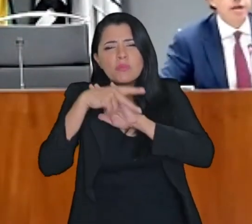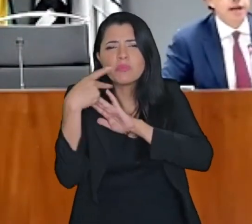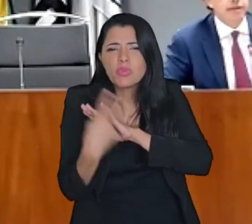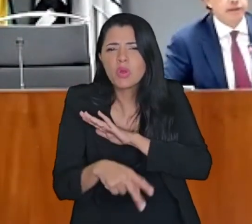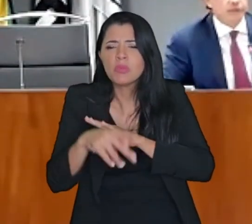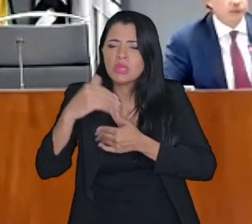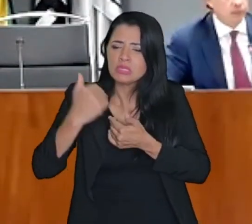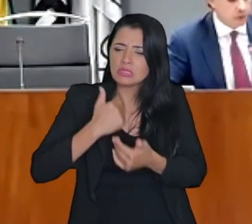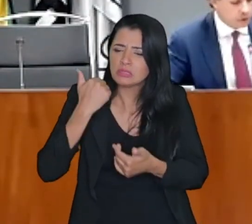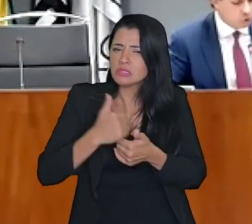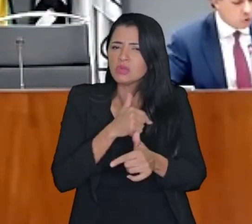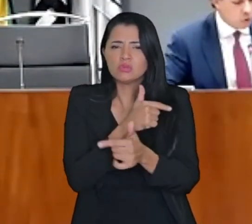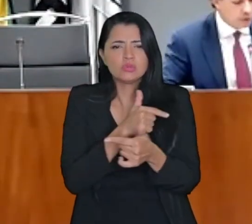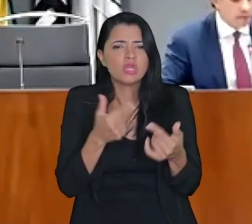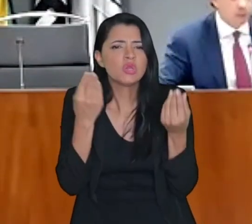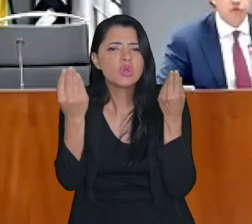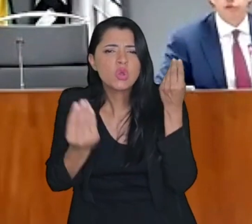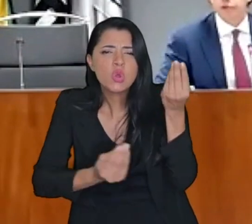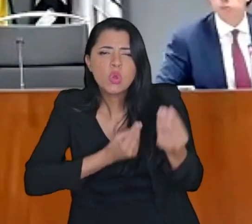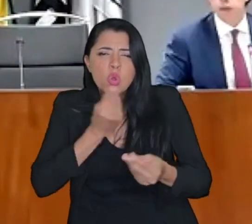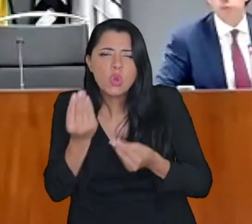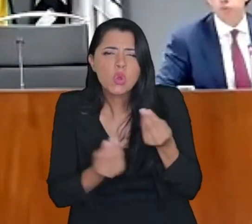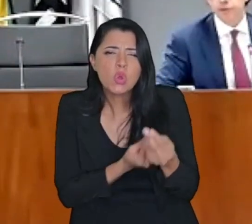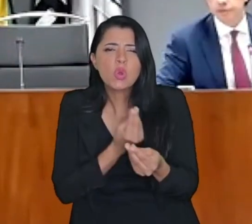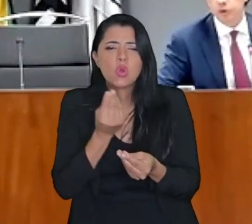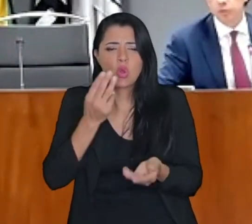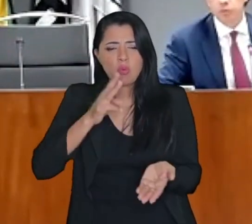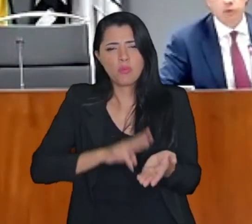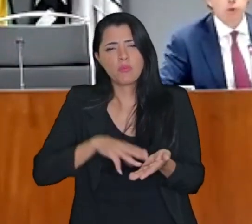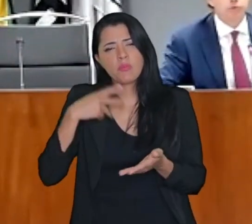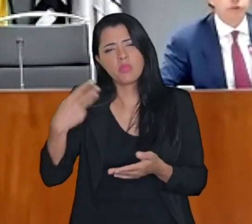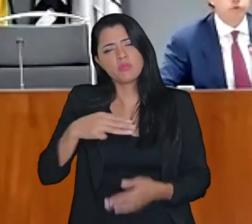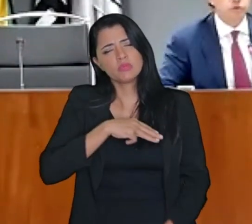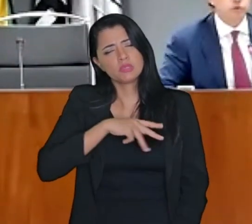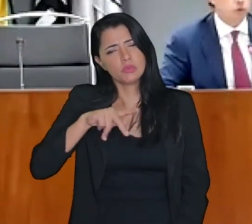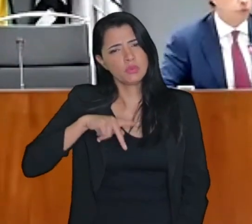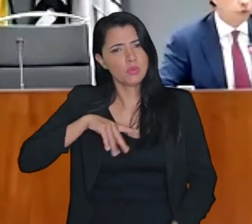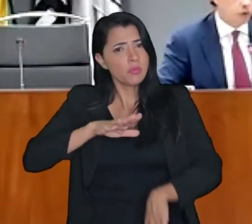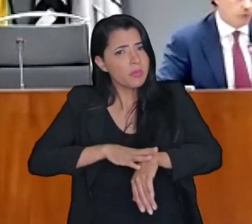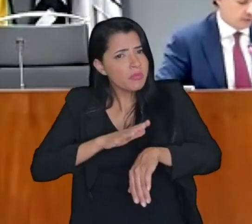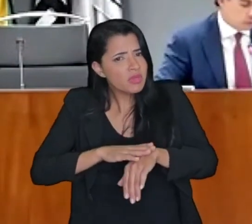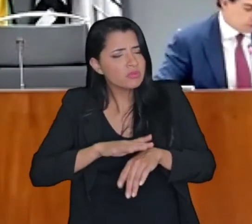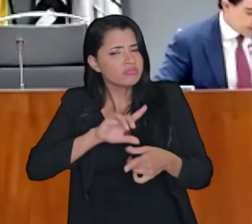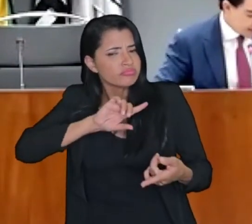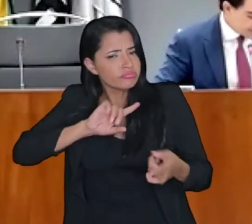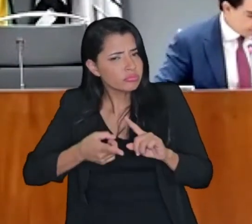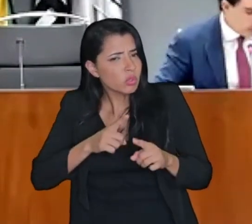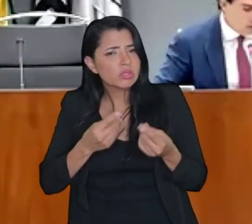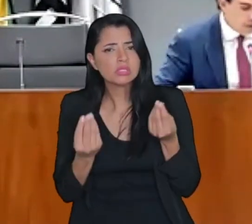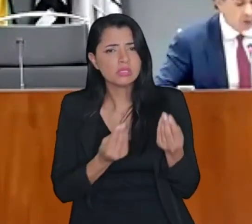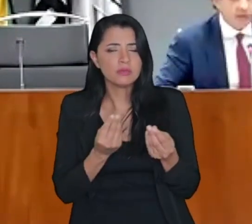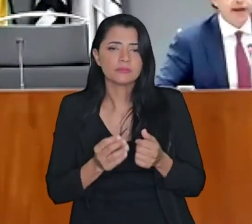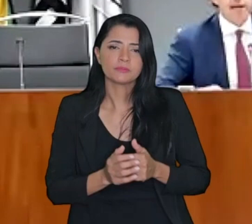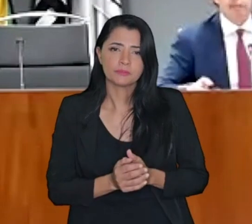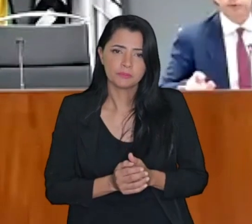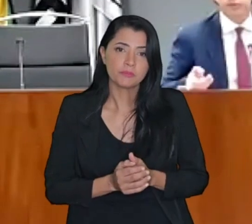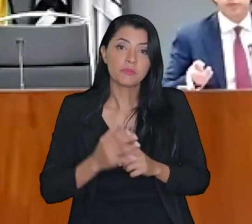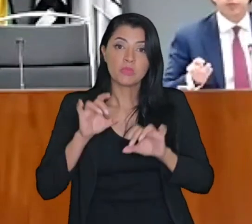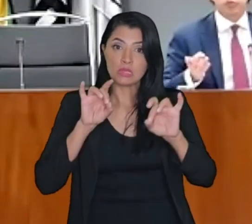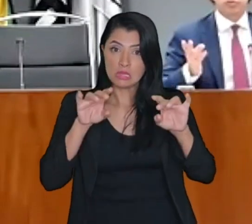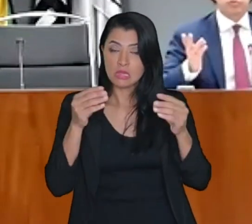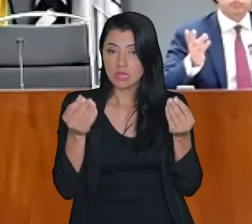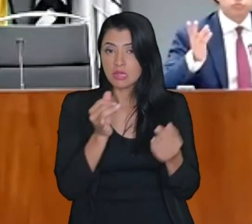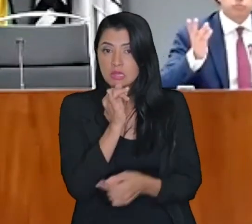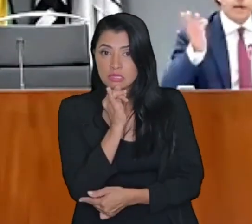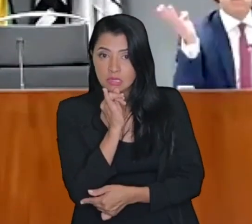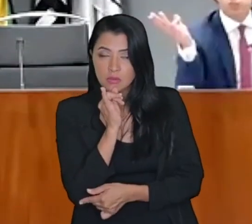uma orientação de como deve proceder o membro do Ministério Público quando negocia um acordo de colaboração premiada. Eu destacaria, por